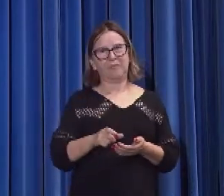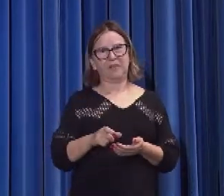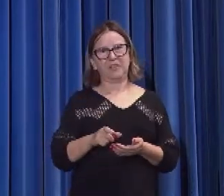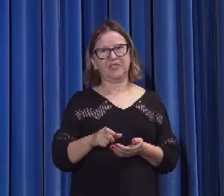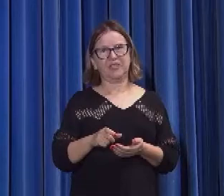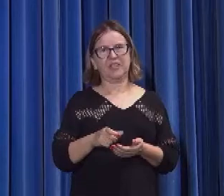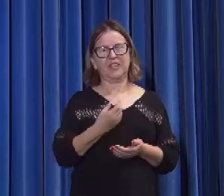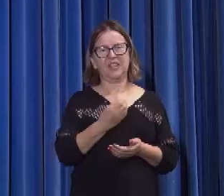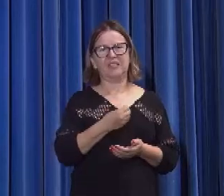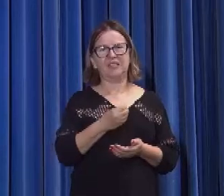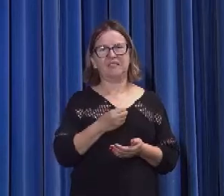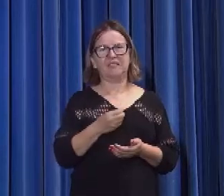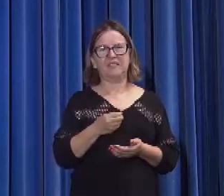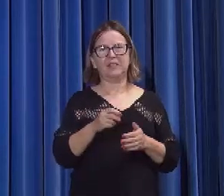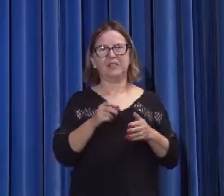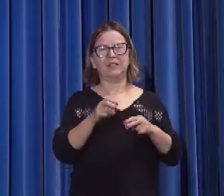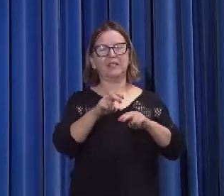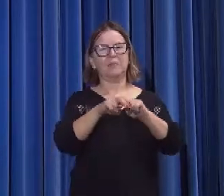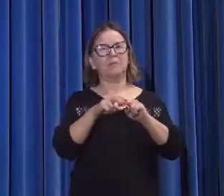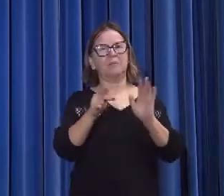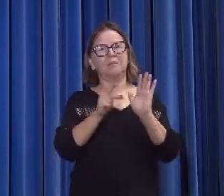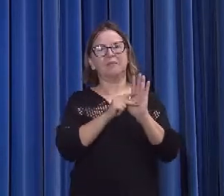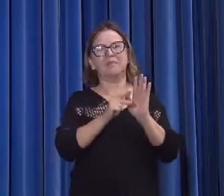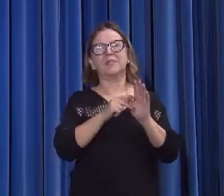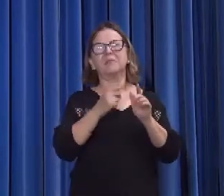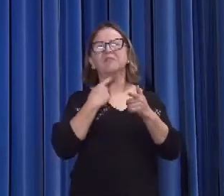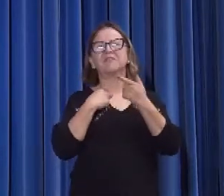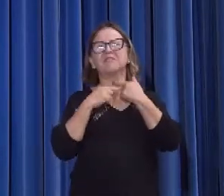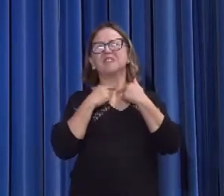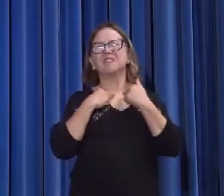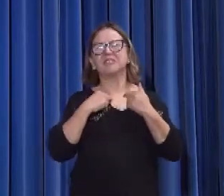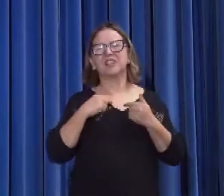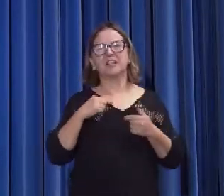E o homem entregue a si mesmo tem um futuro trágico.